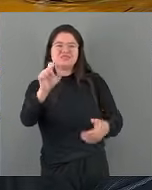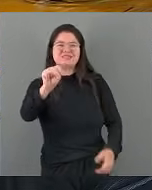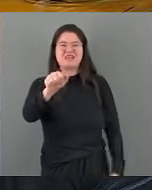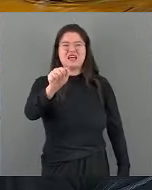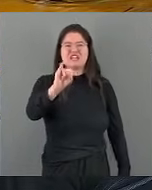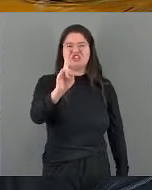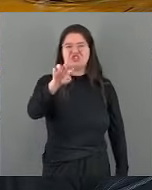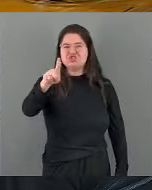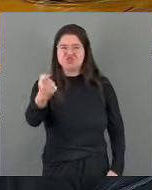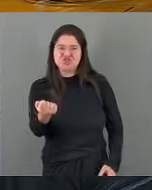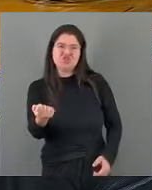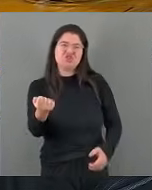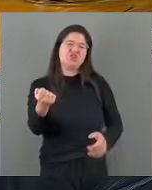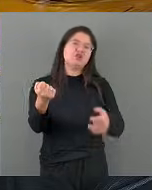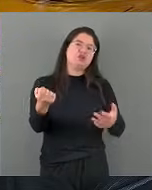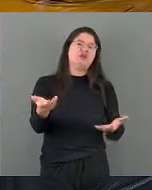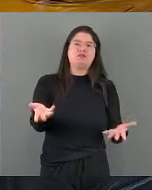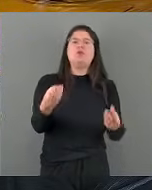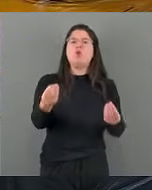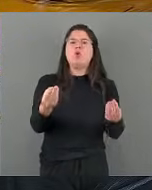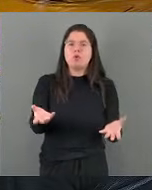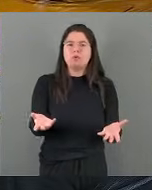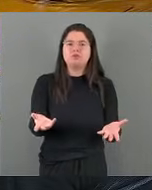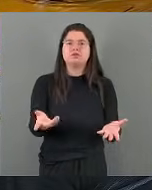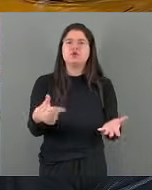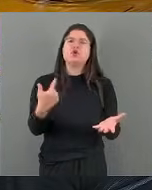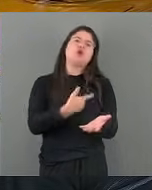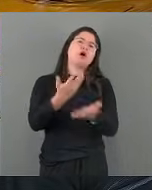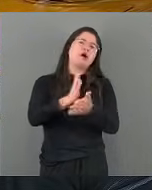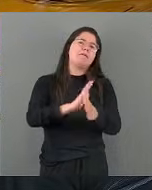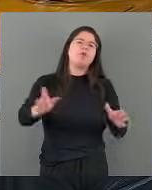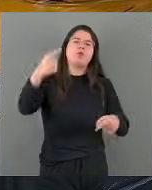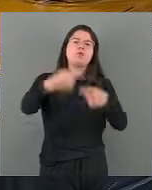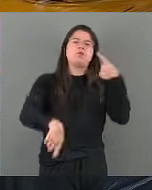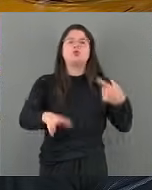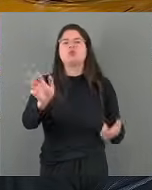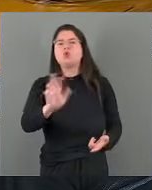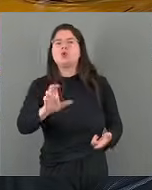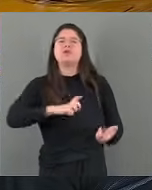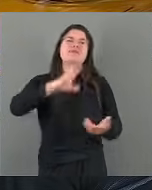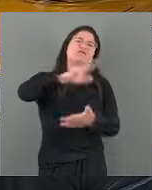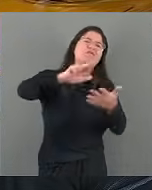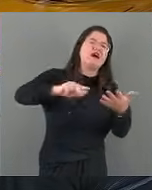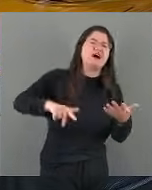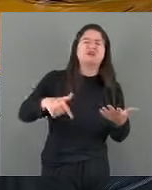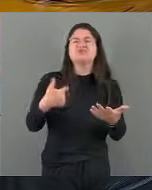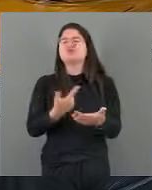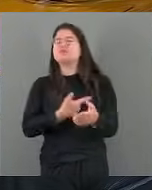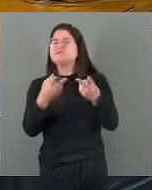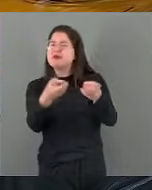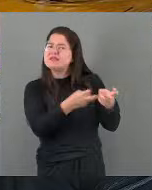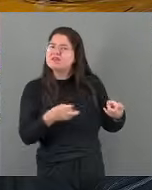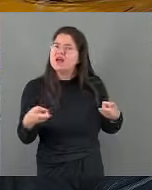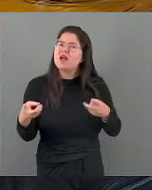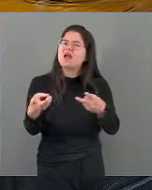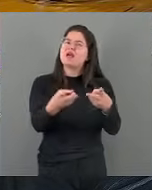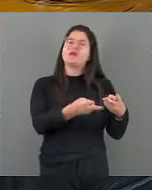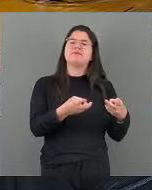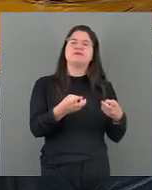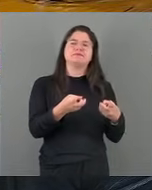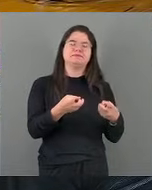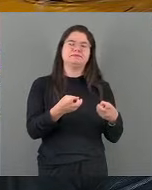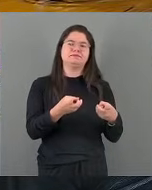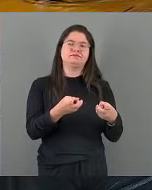aprovamos, o presidente Lula foi lá e vetou, nós derrubamos o veto dele, e tantos outros sinais trocados que a gente tem visto em relação